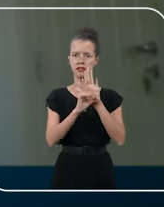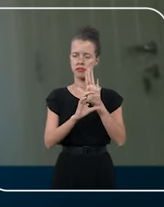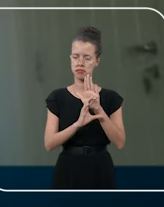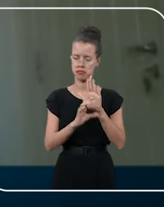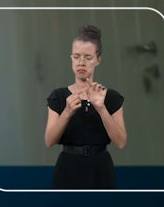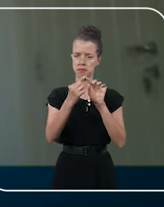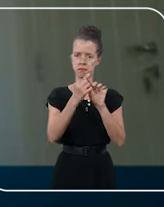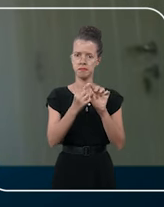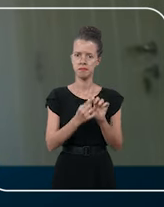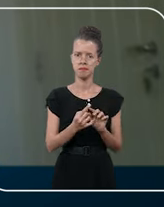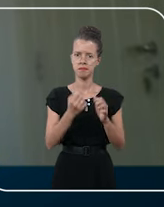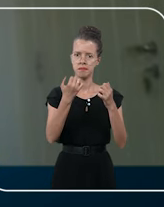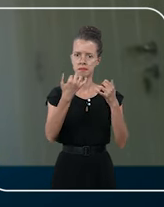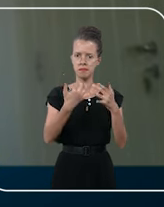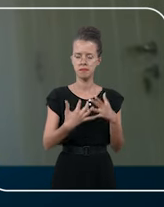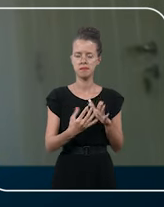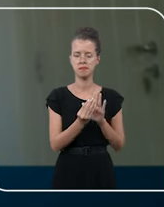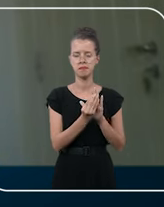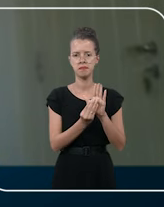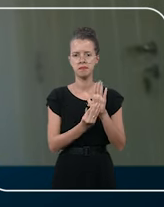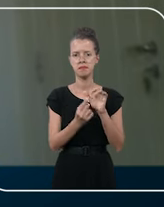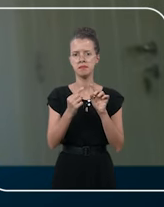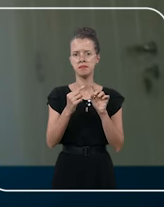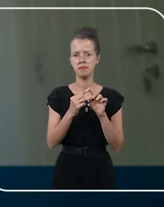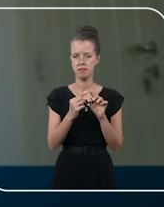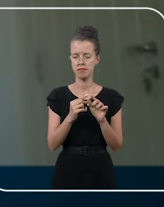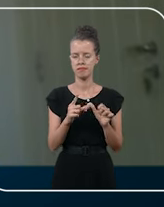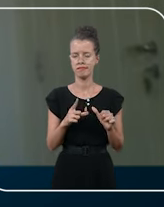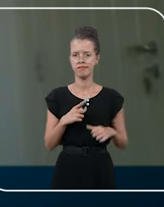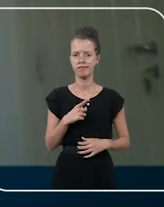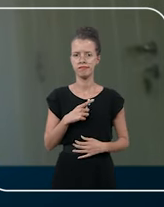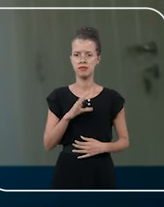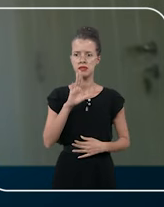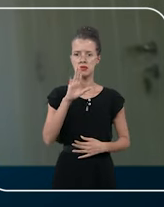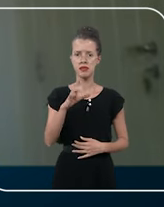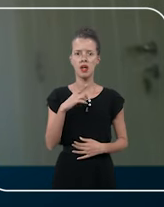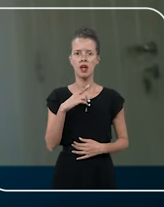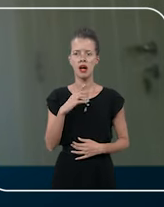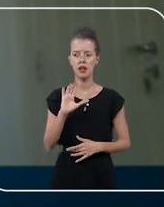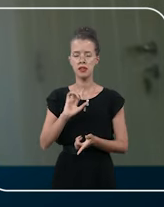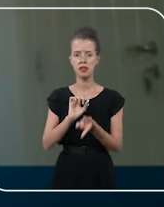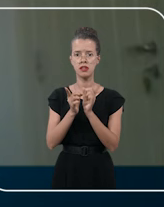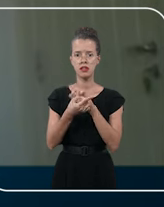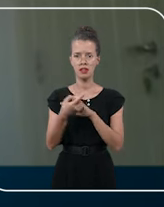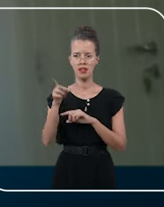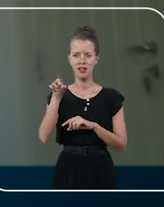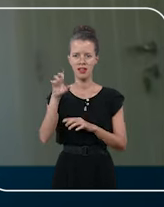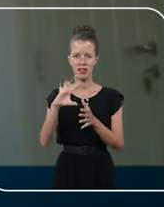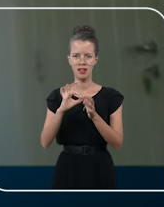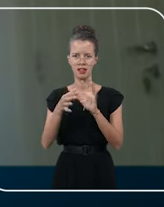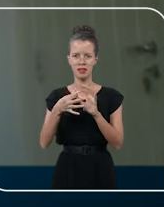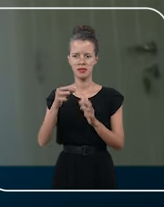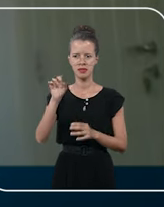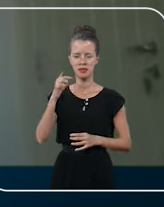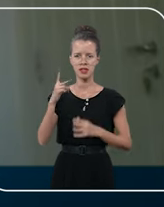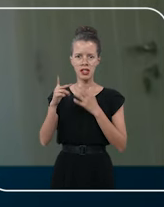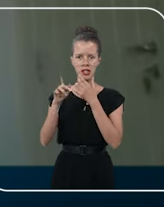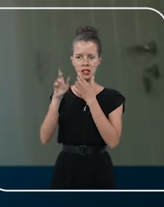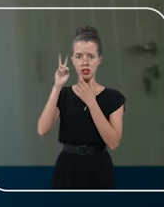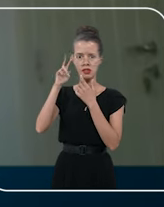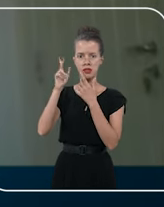esse contexto de erro médico, essa inversão do ônus da prova, ela pode acontecer, ela não é de